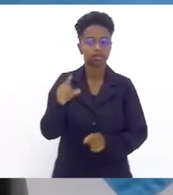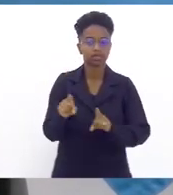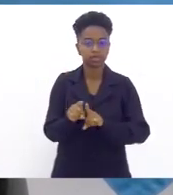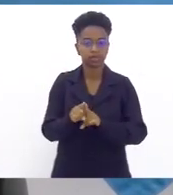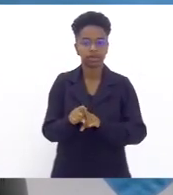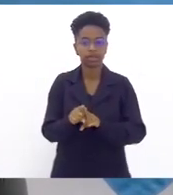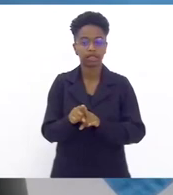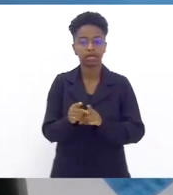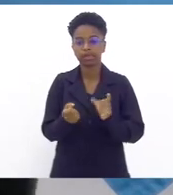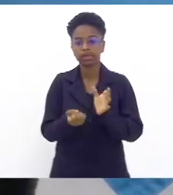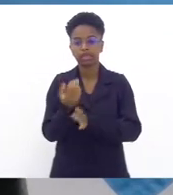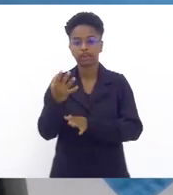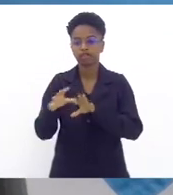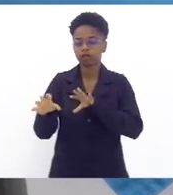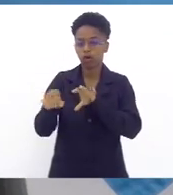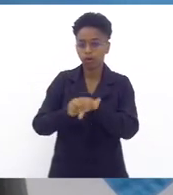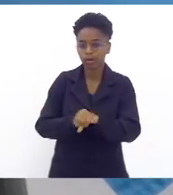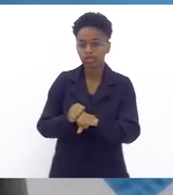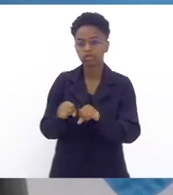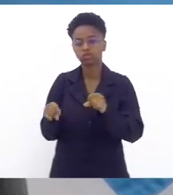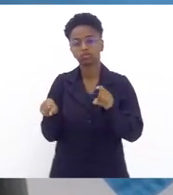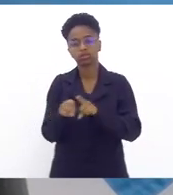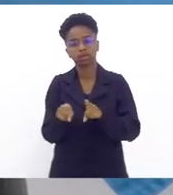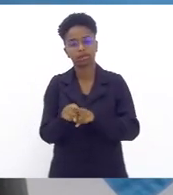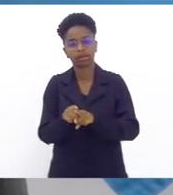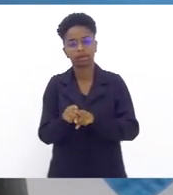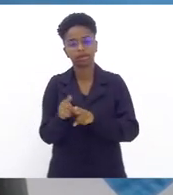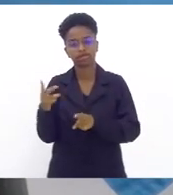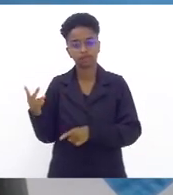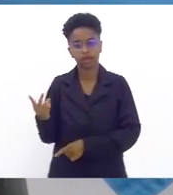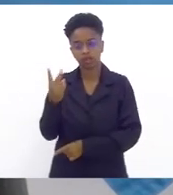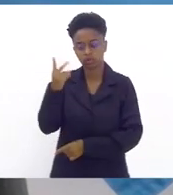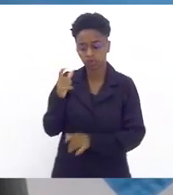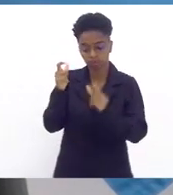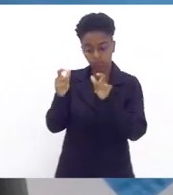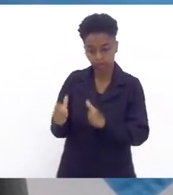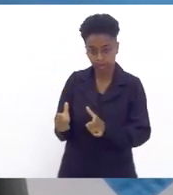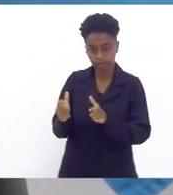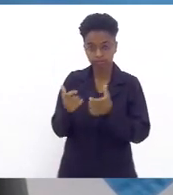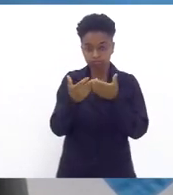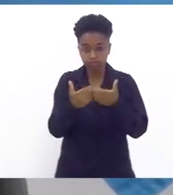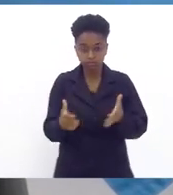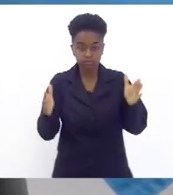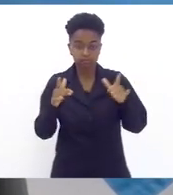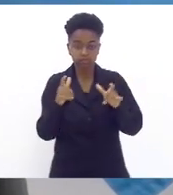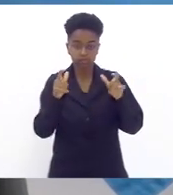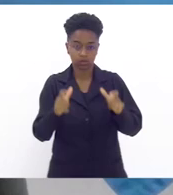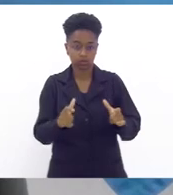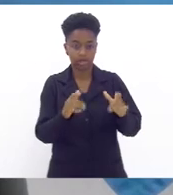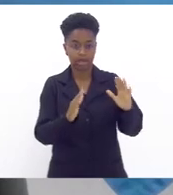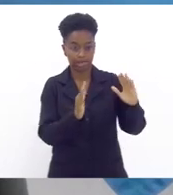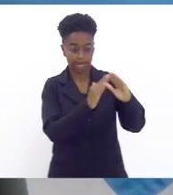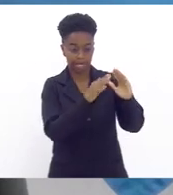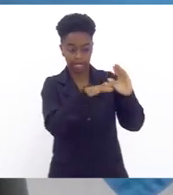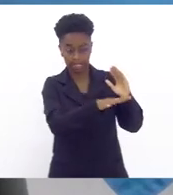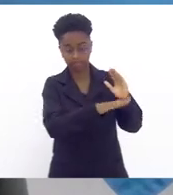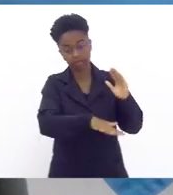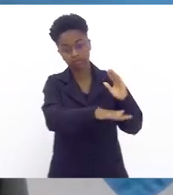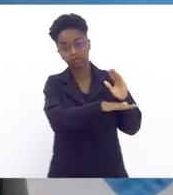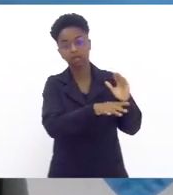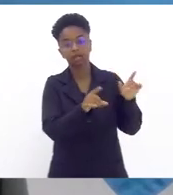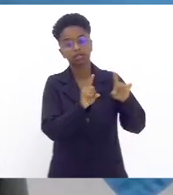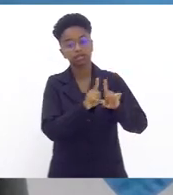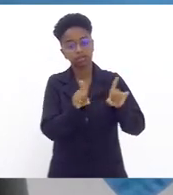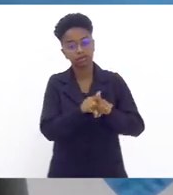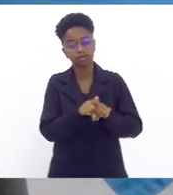fazer uma formatura e levar para não só valorizar o nosso espaço fazer abertura daquele Casarão também é